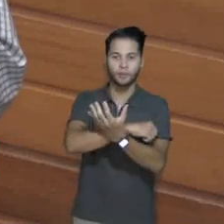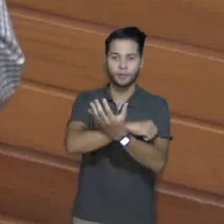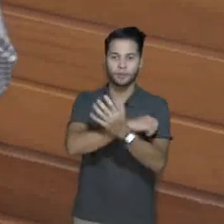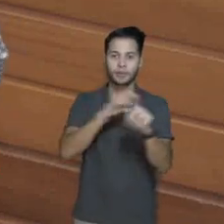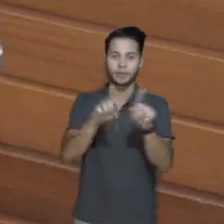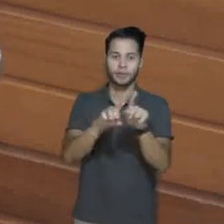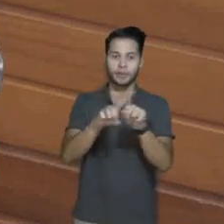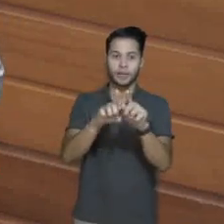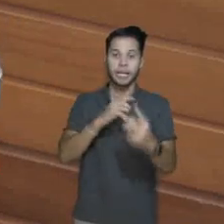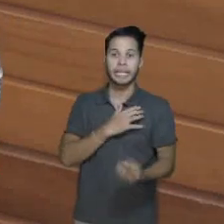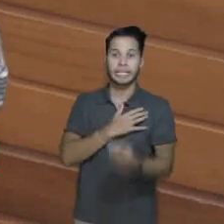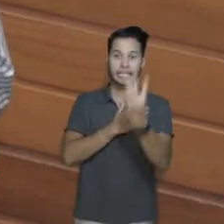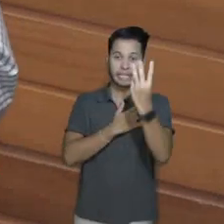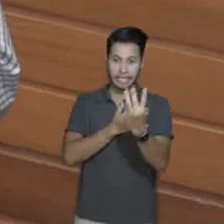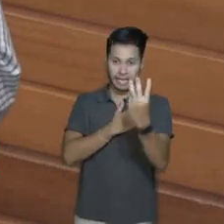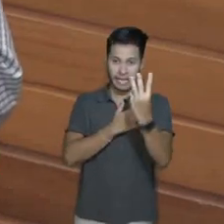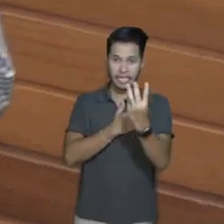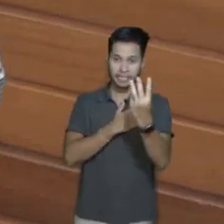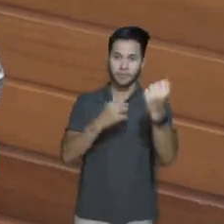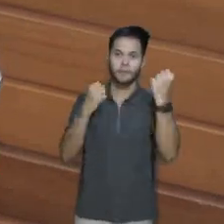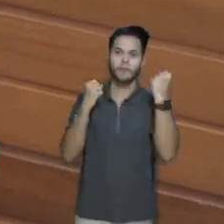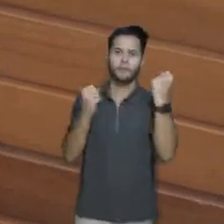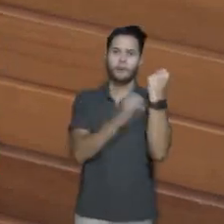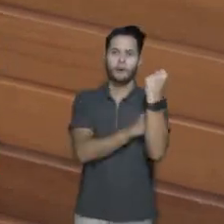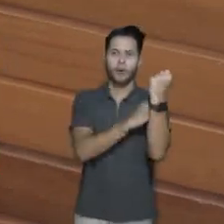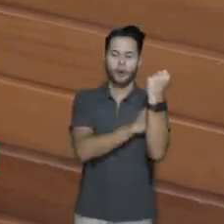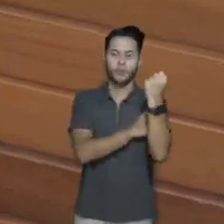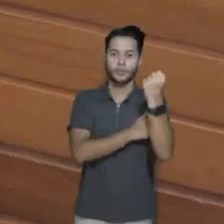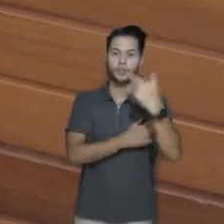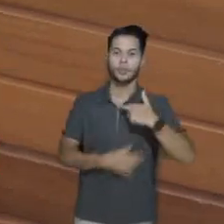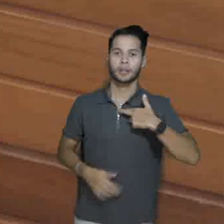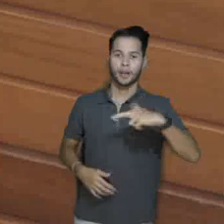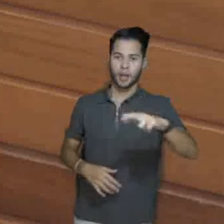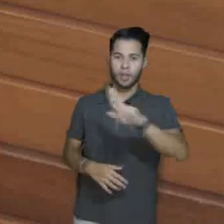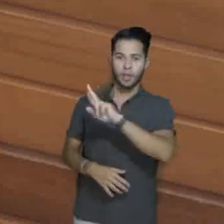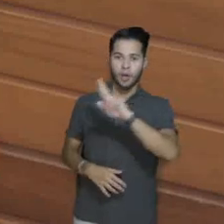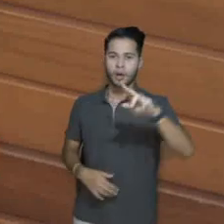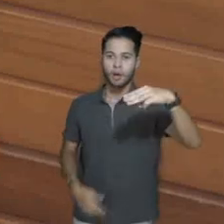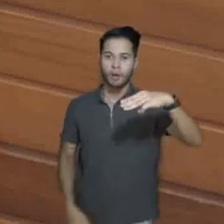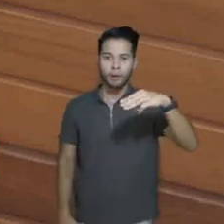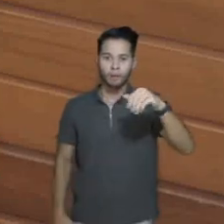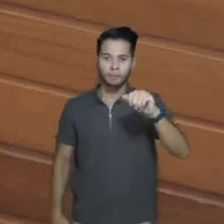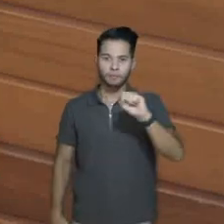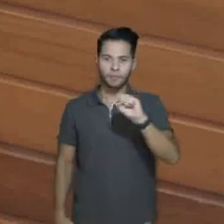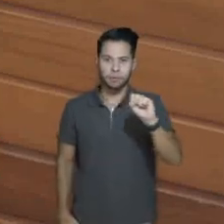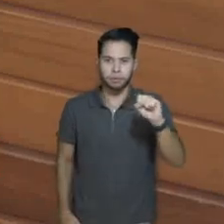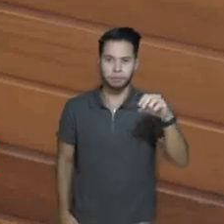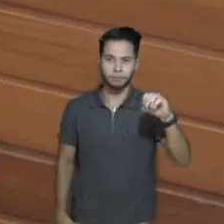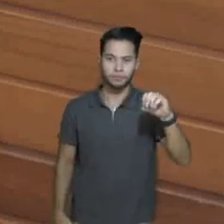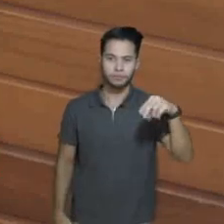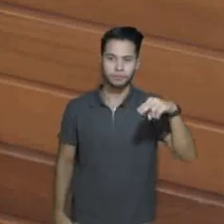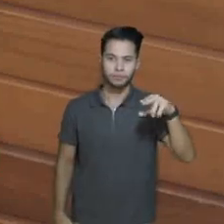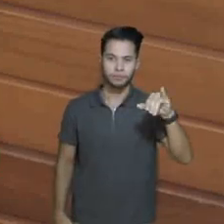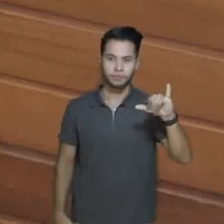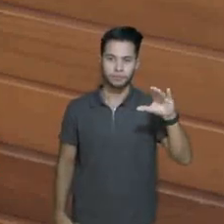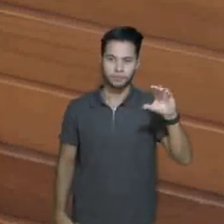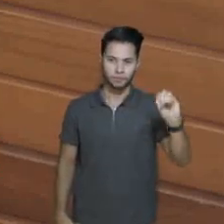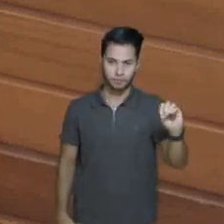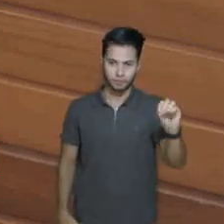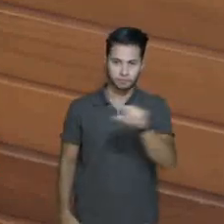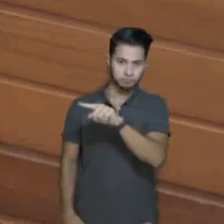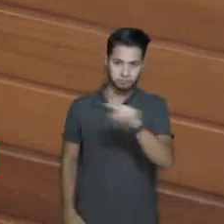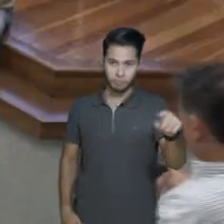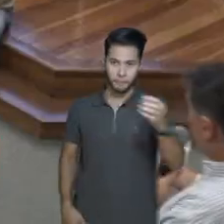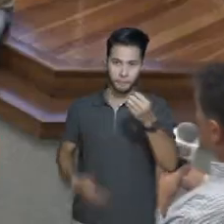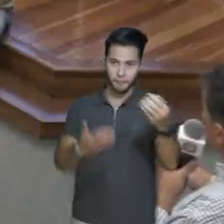para aberto para toda a sociedade para todos aqueles inclusive para aqueles que como eu não sejam maçons são todos bem-vindos